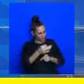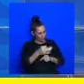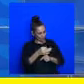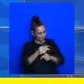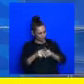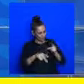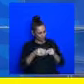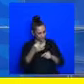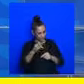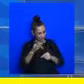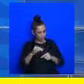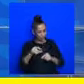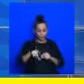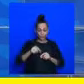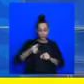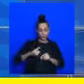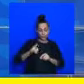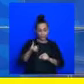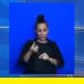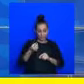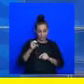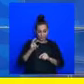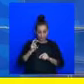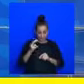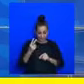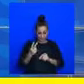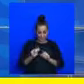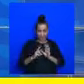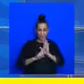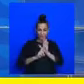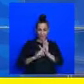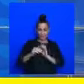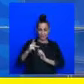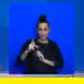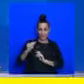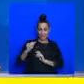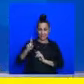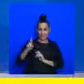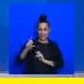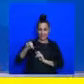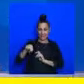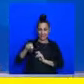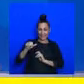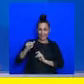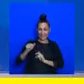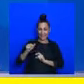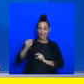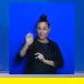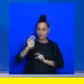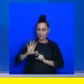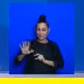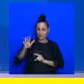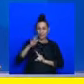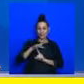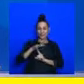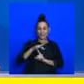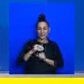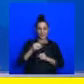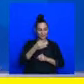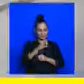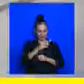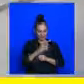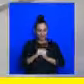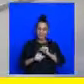auditoras populares que confirme que saiu o número 62, que representa Paraná, no estado do Paraná. Vocês confirmam? Sim, confirmo. Sim,